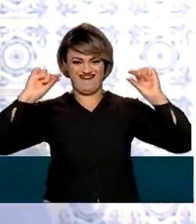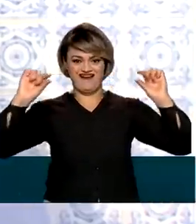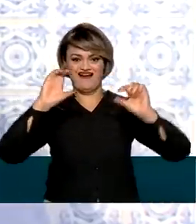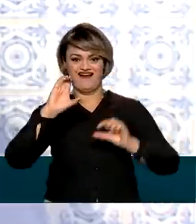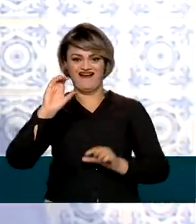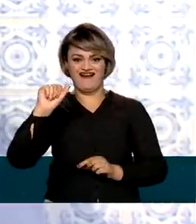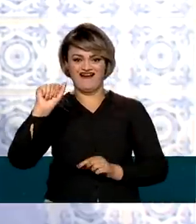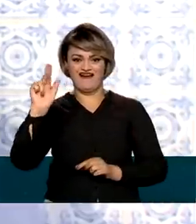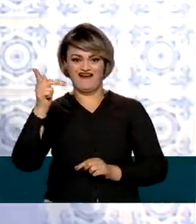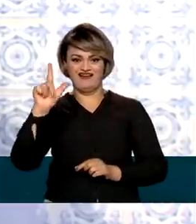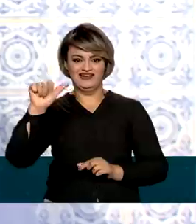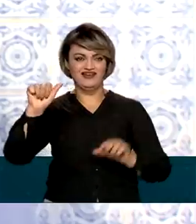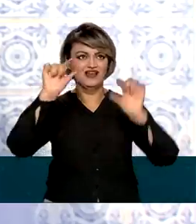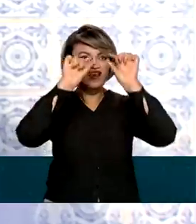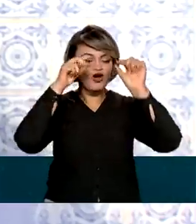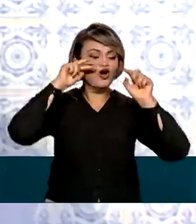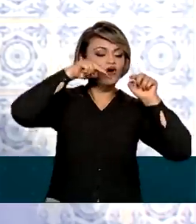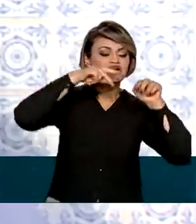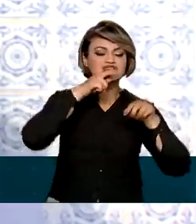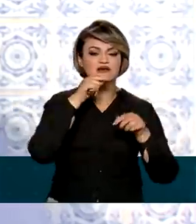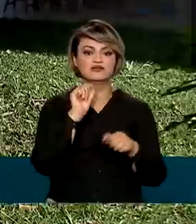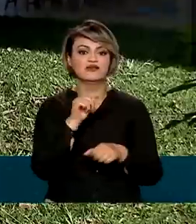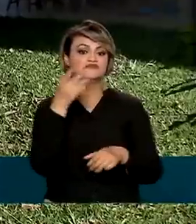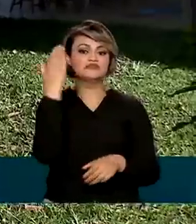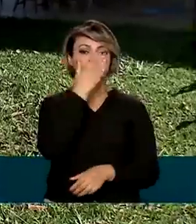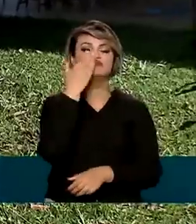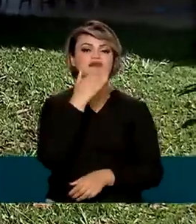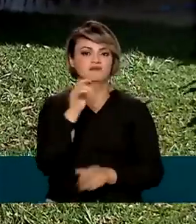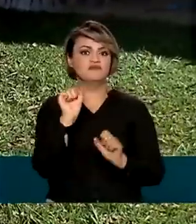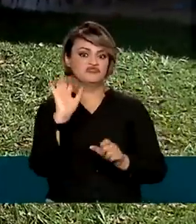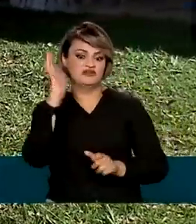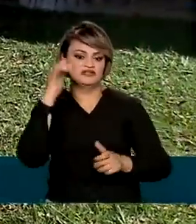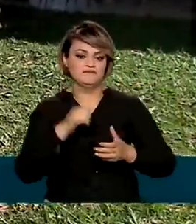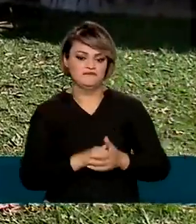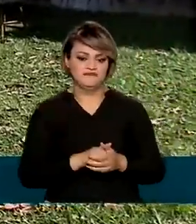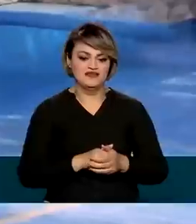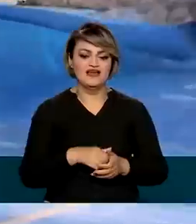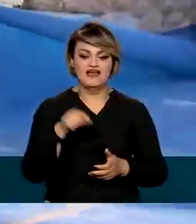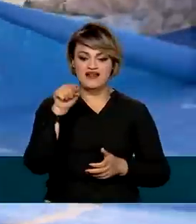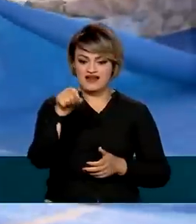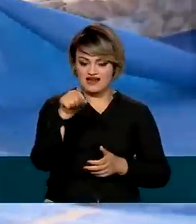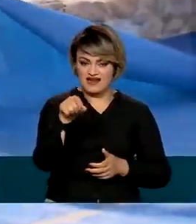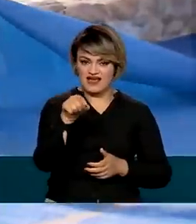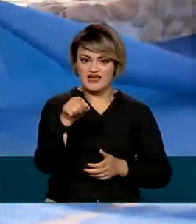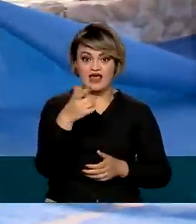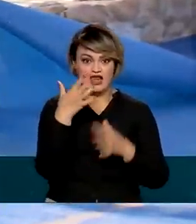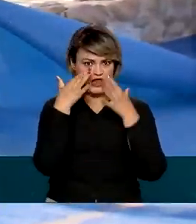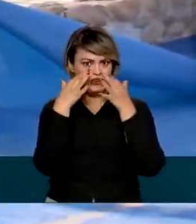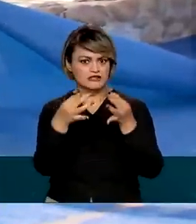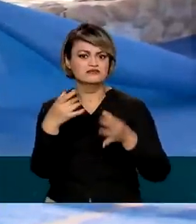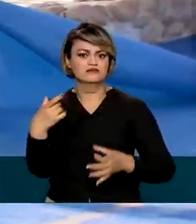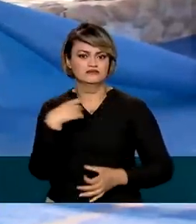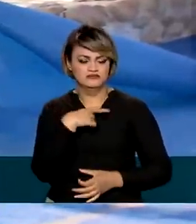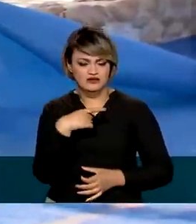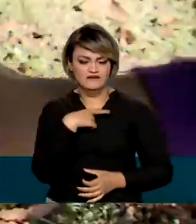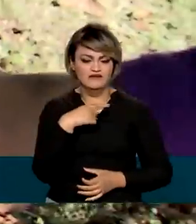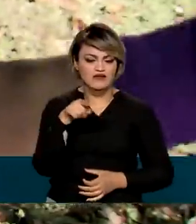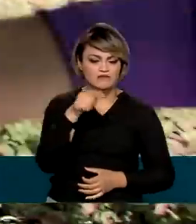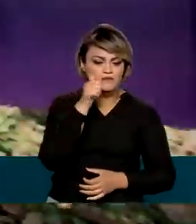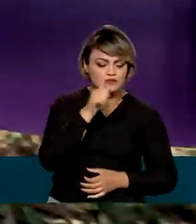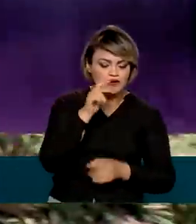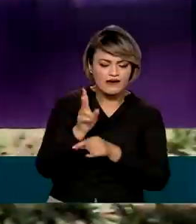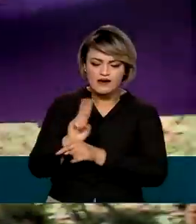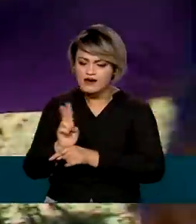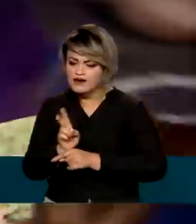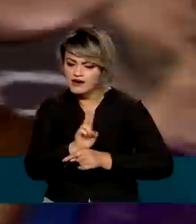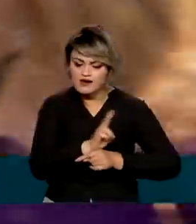locais onde a gente menos espera onde o foco somos que está nesta casa nada ficou fora do olhar atento da gente